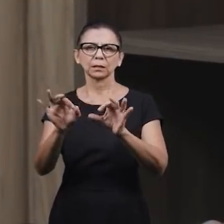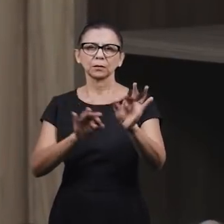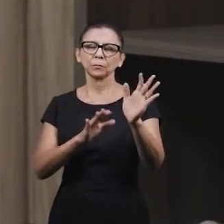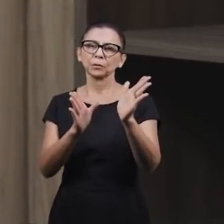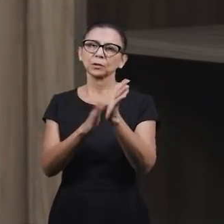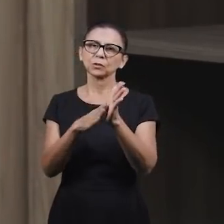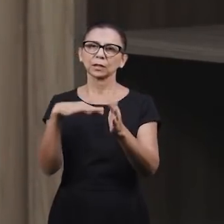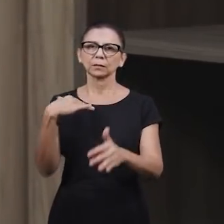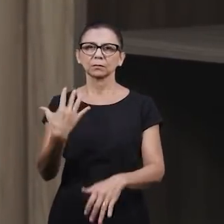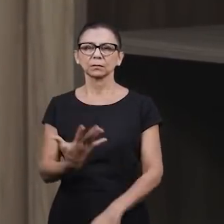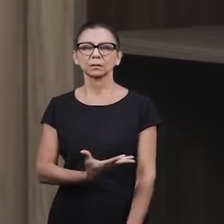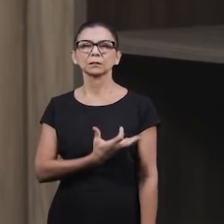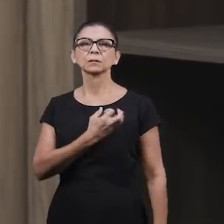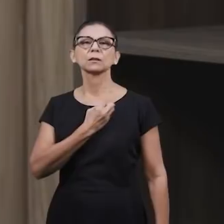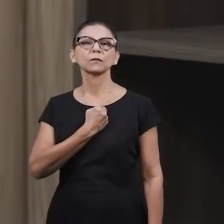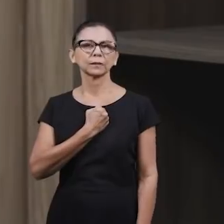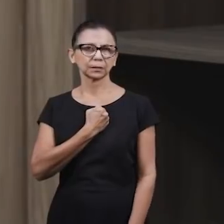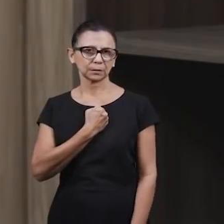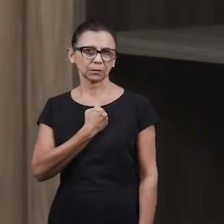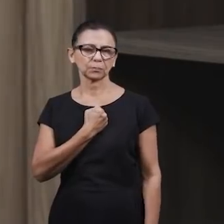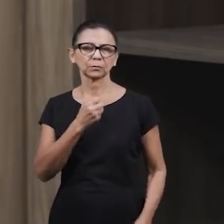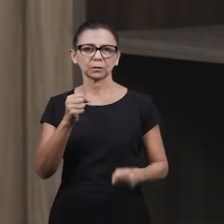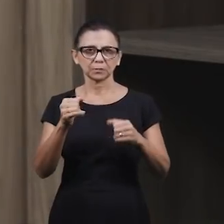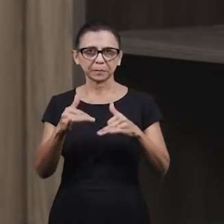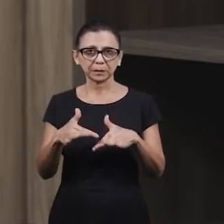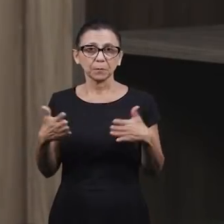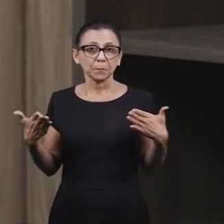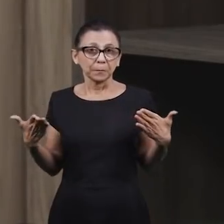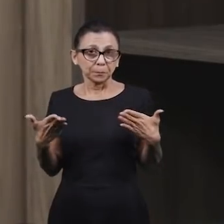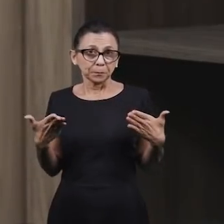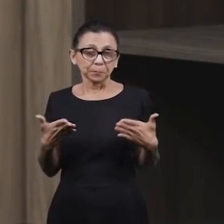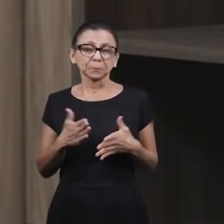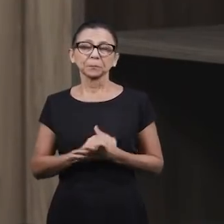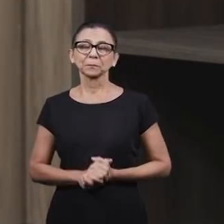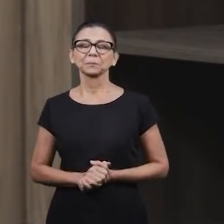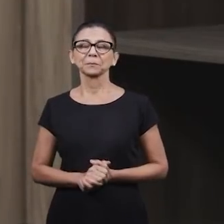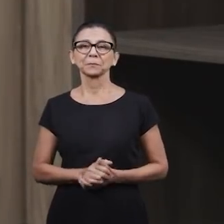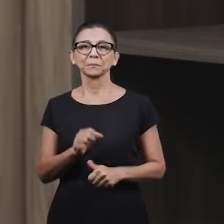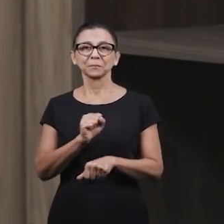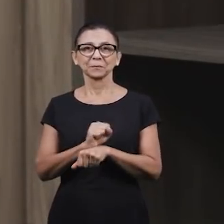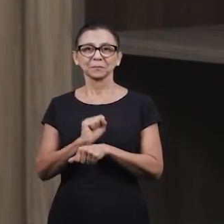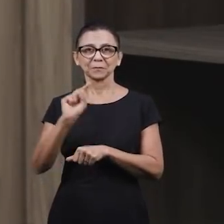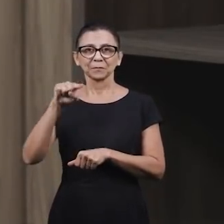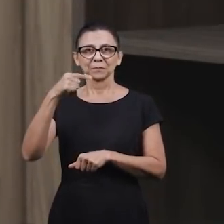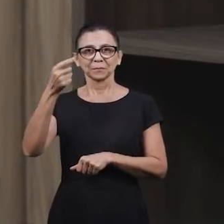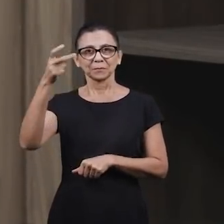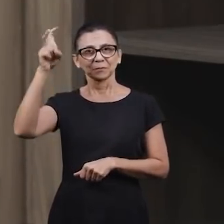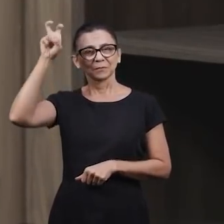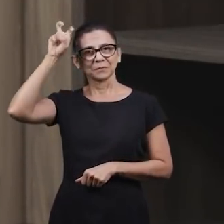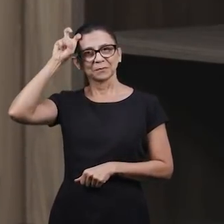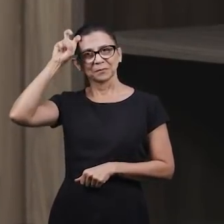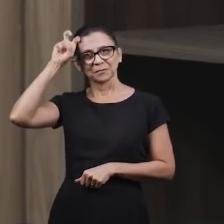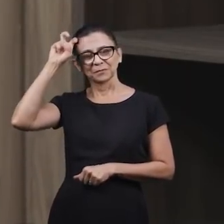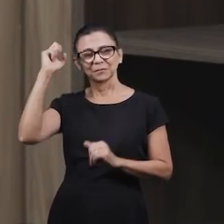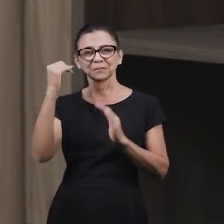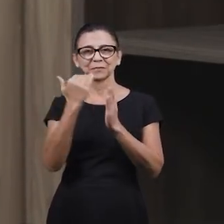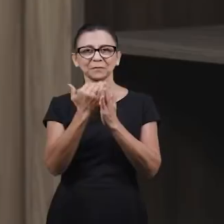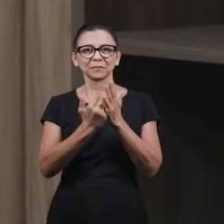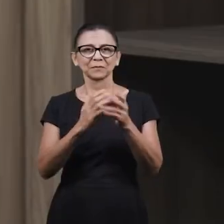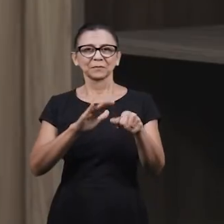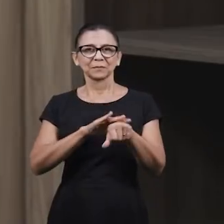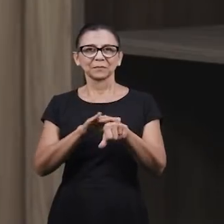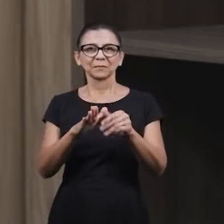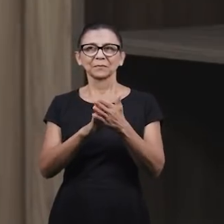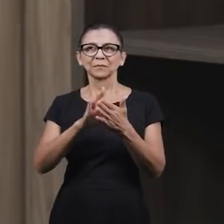esse projeto do qual estamos falando, ou sobre o qual estamos falando aqui agora, tá bom? Então, aguardo você na próxima quinta-feira com mais uma